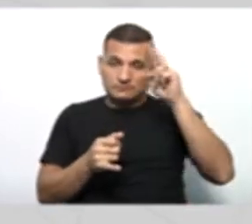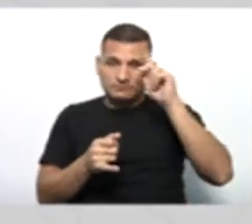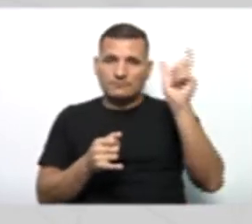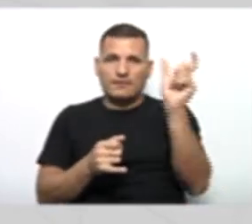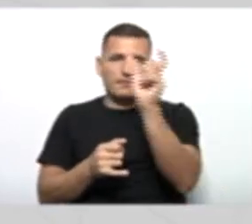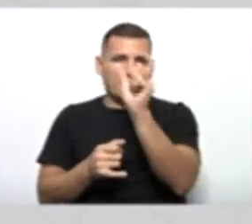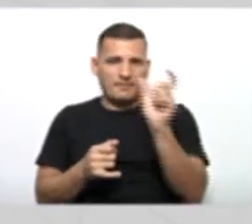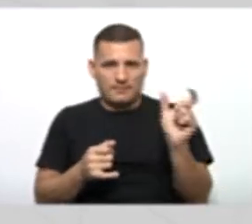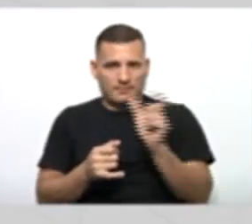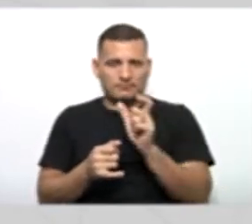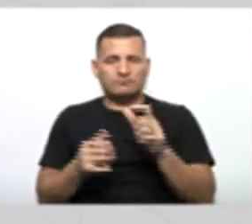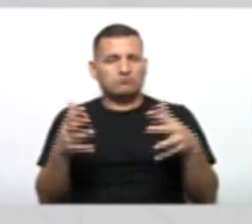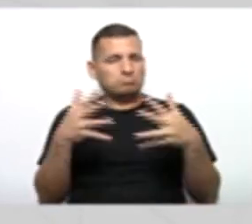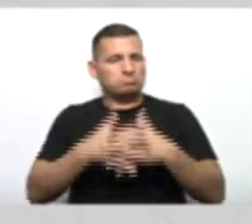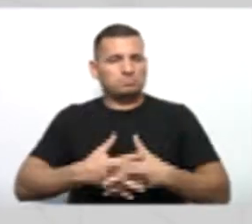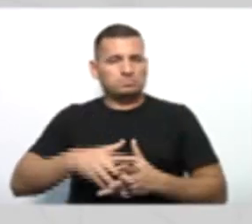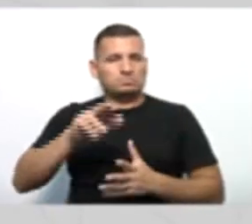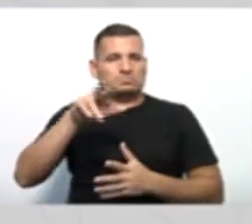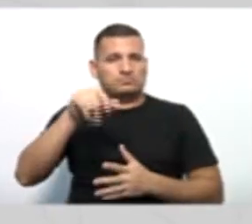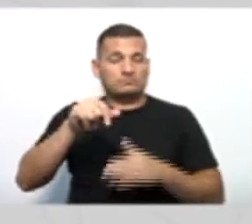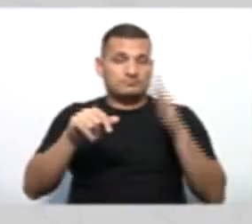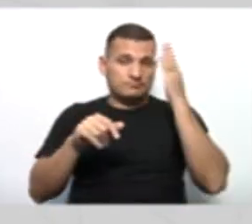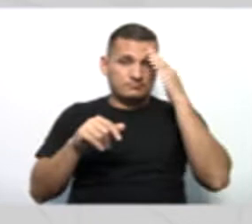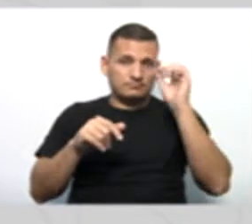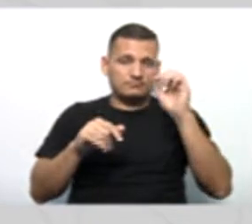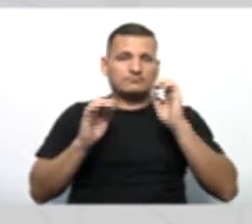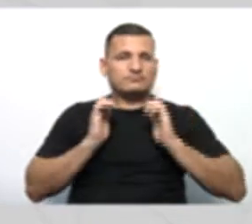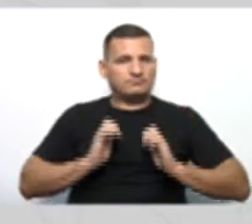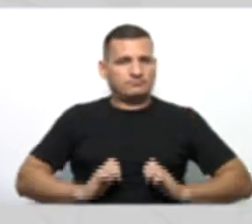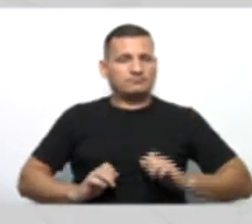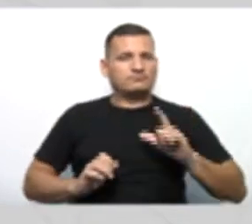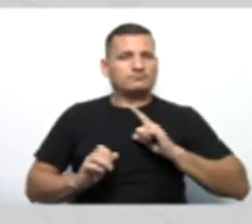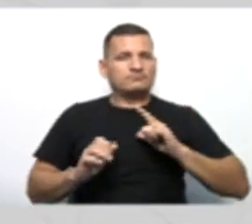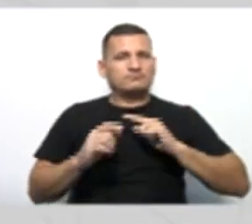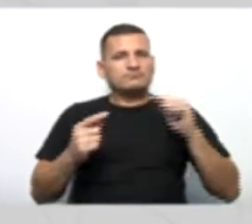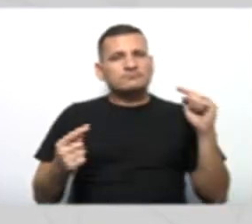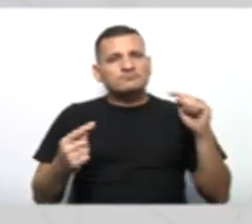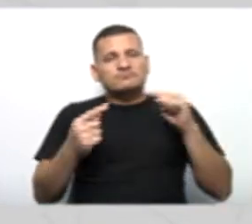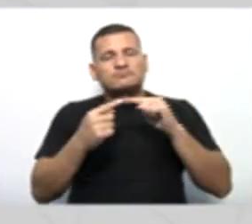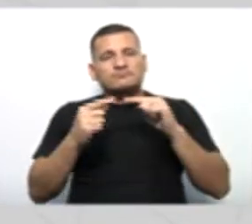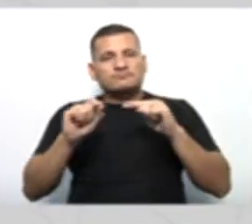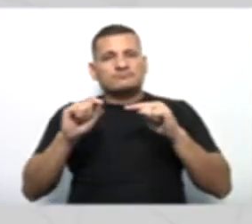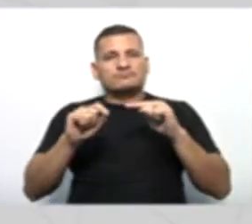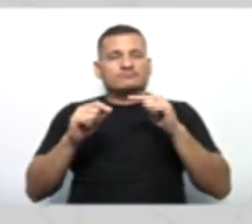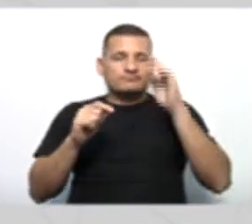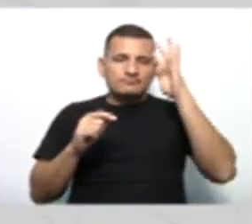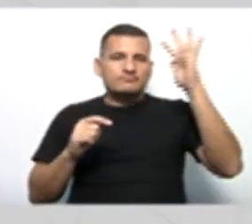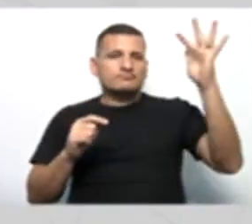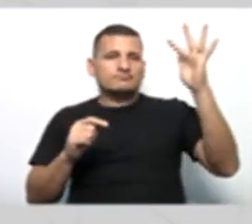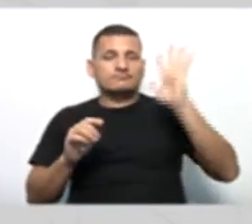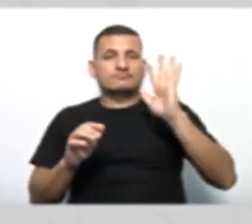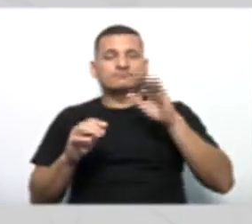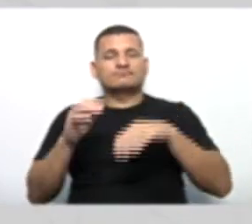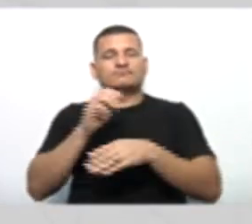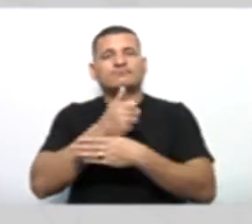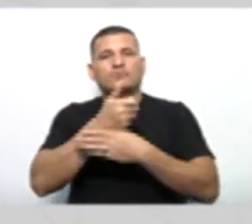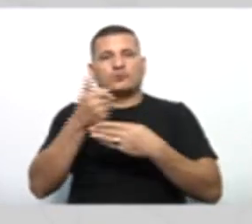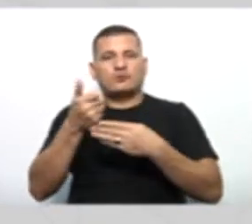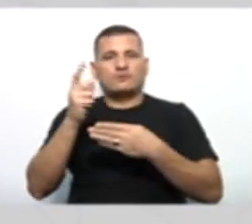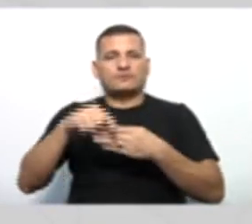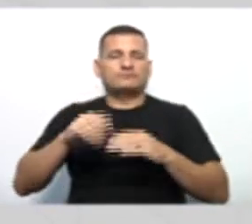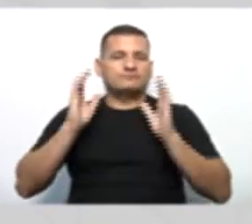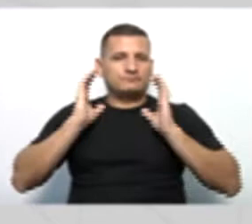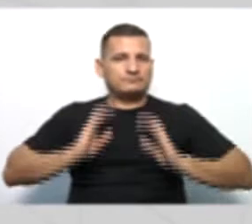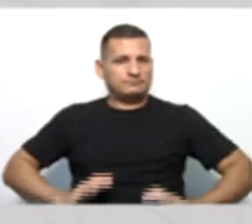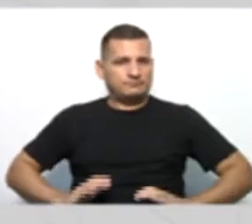gente nunca mais me confundir vai lembrar que acha que tá ligada à reflexão e ao senso crítico enquanto a moral é o próprio hábito de